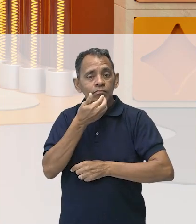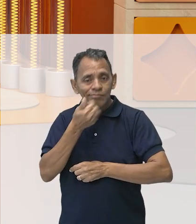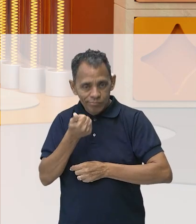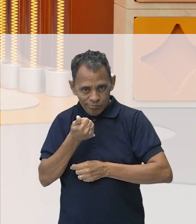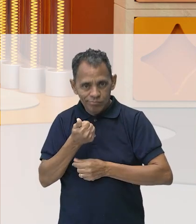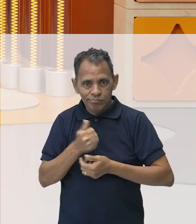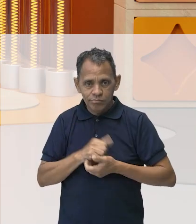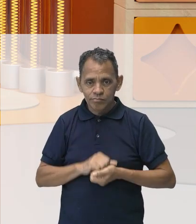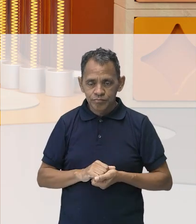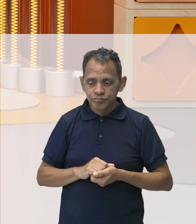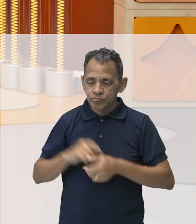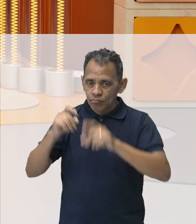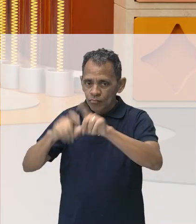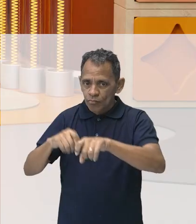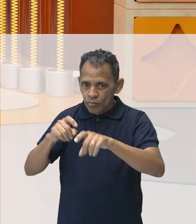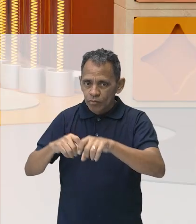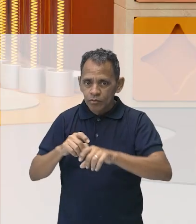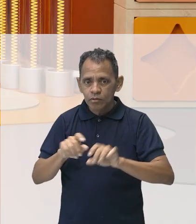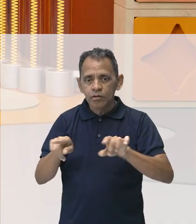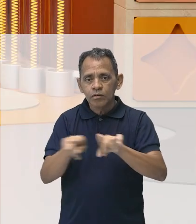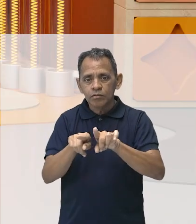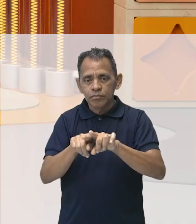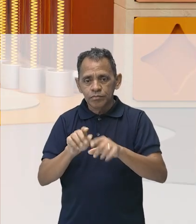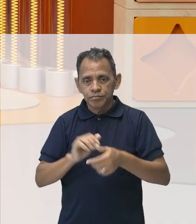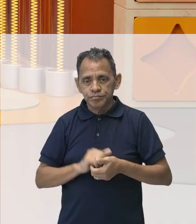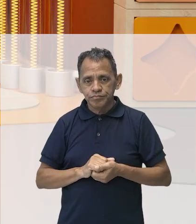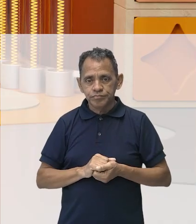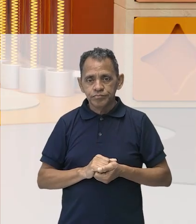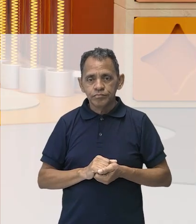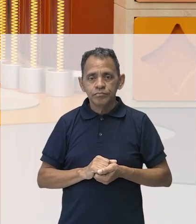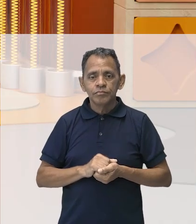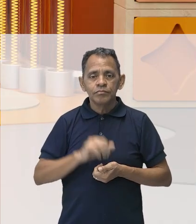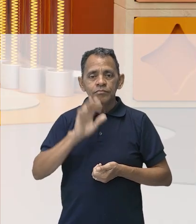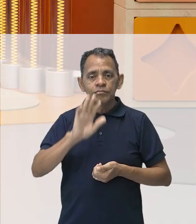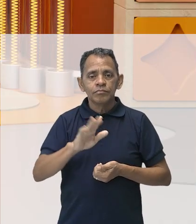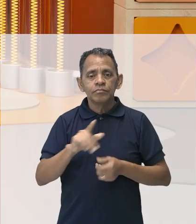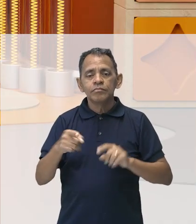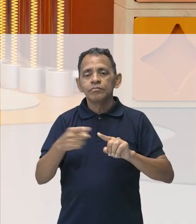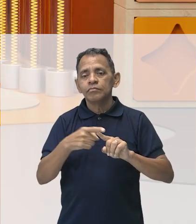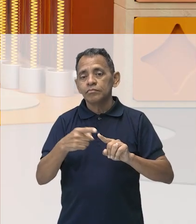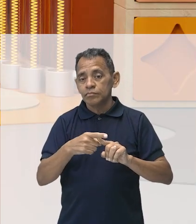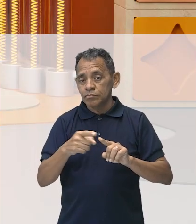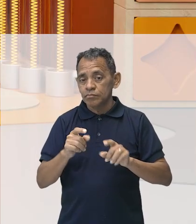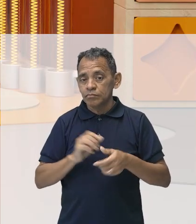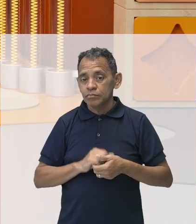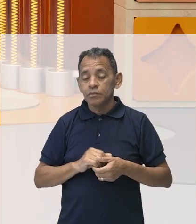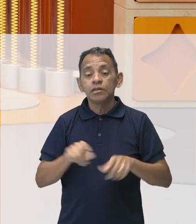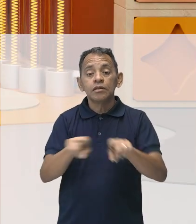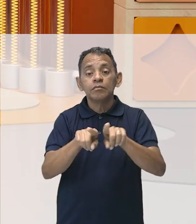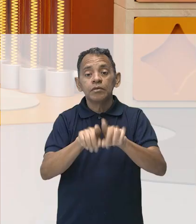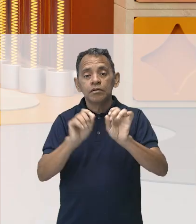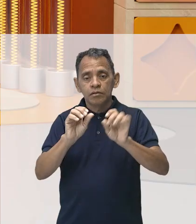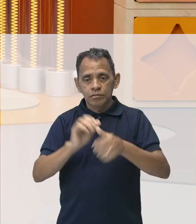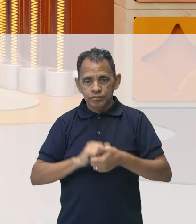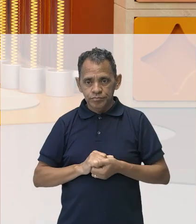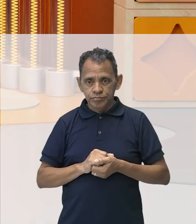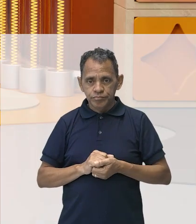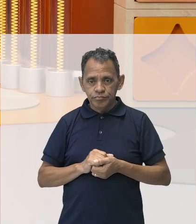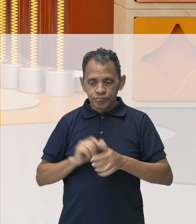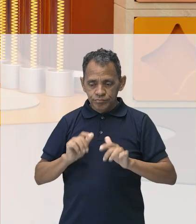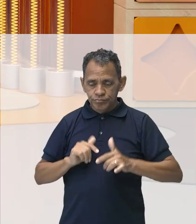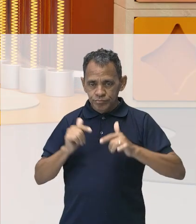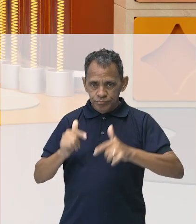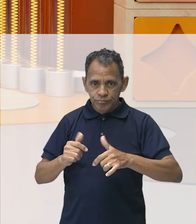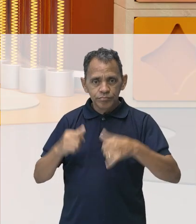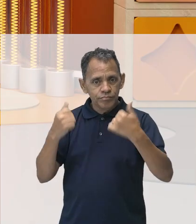uma agricultura aí de precisão. Mas, além da agricultura de precisão, gente, as atividades